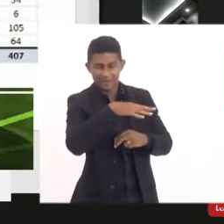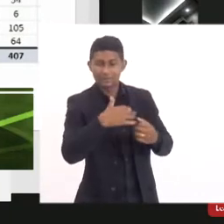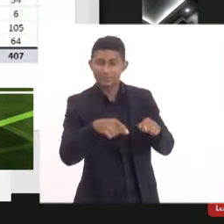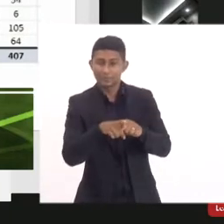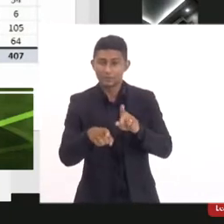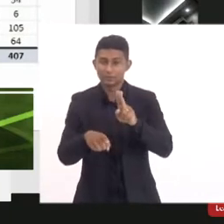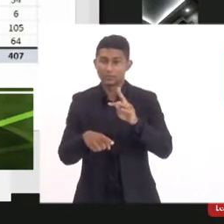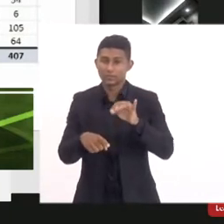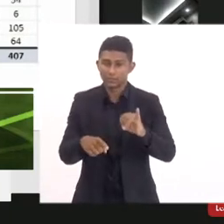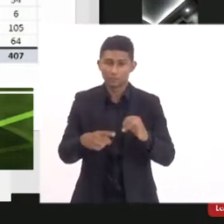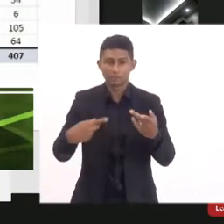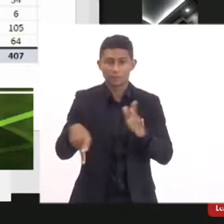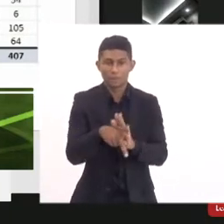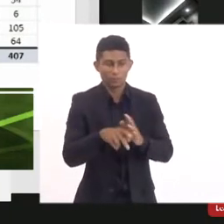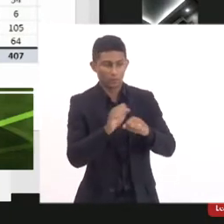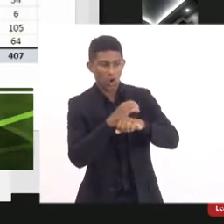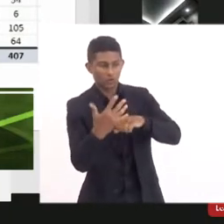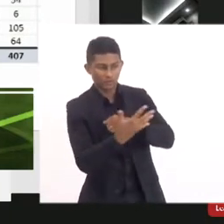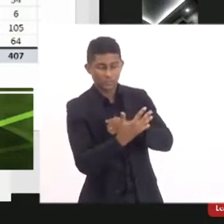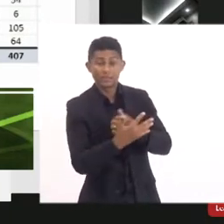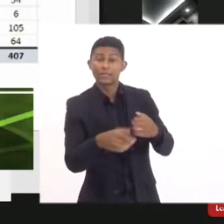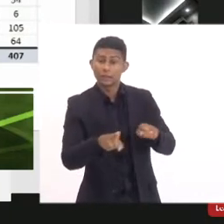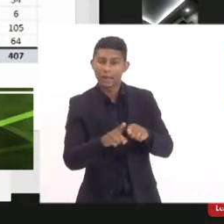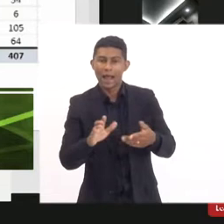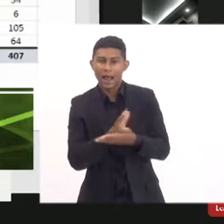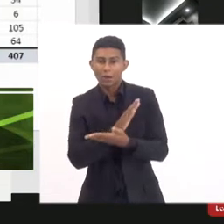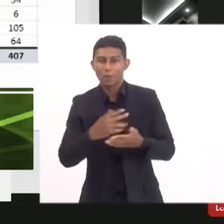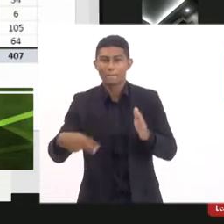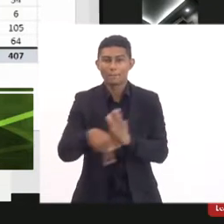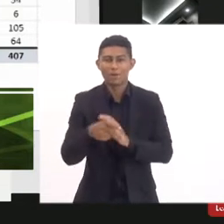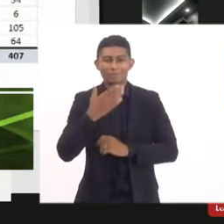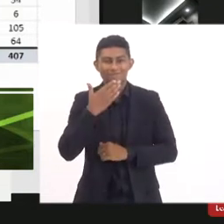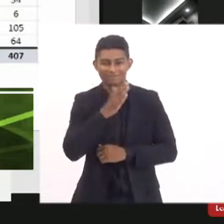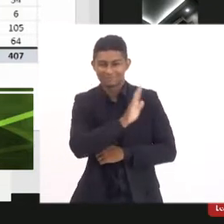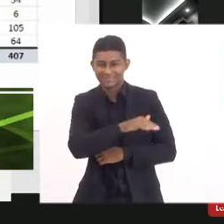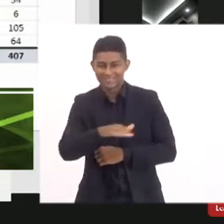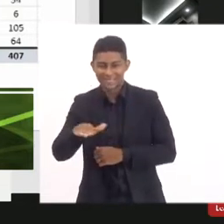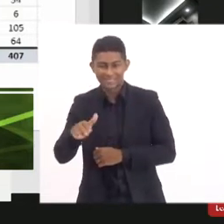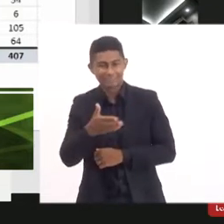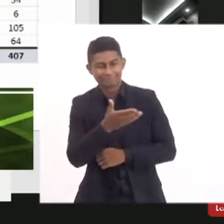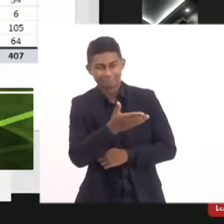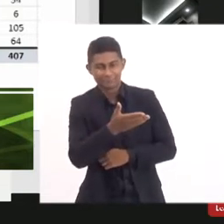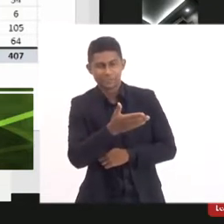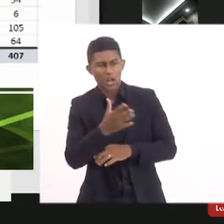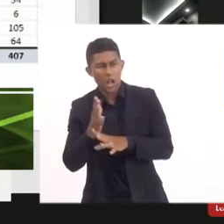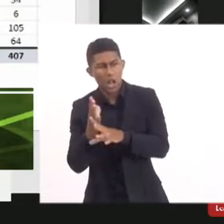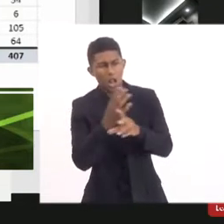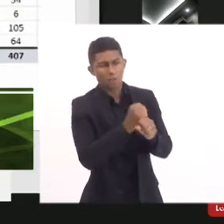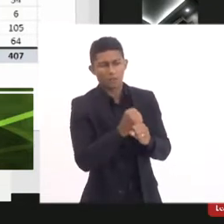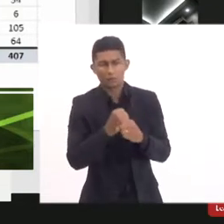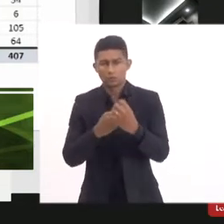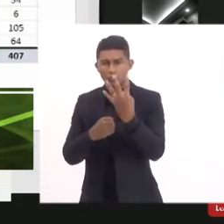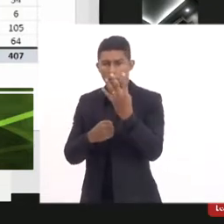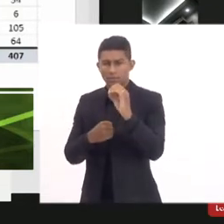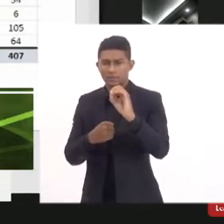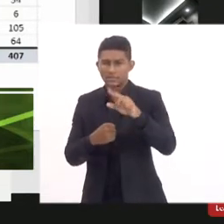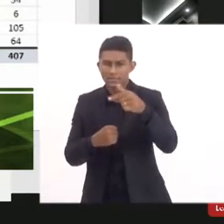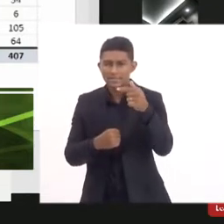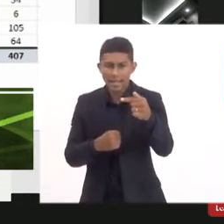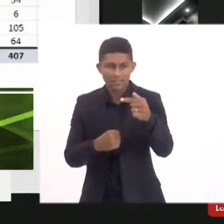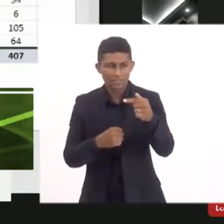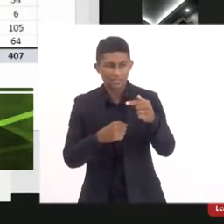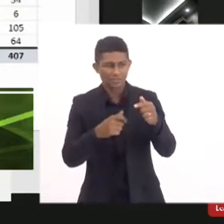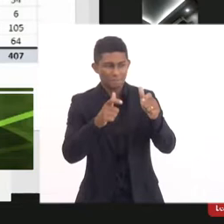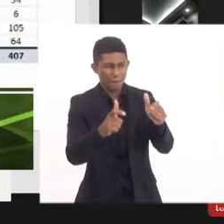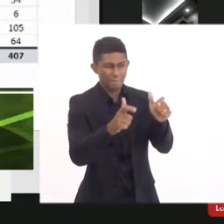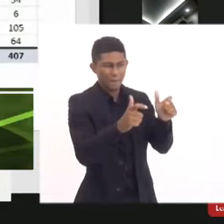leitos de pediátricos, UTI pediátrico. Então, foram 407 leitos que foram abertos, mas no